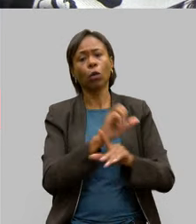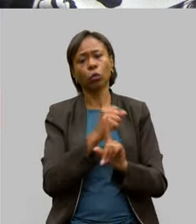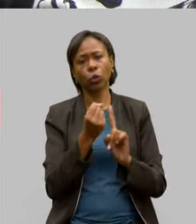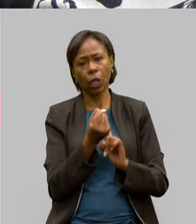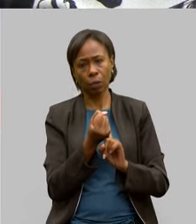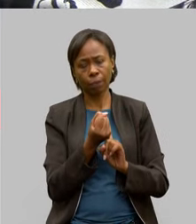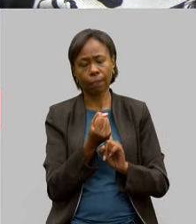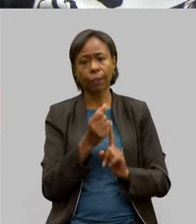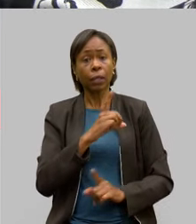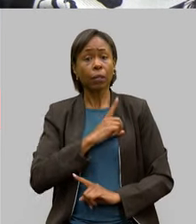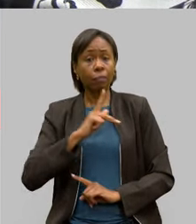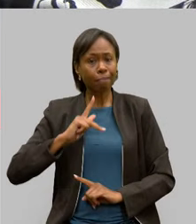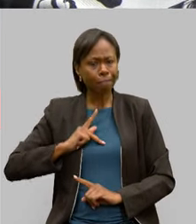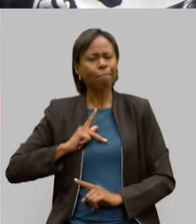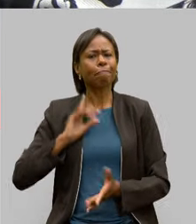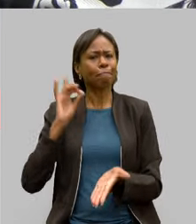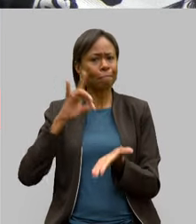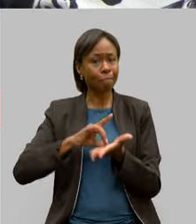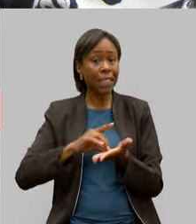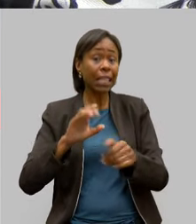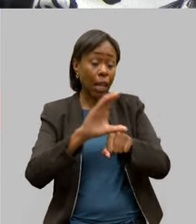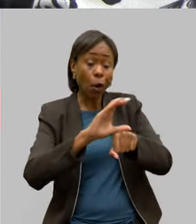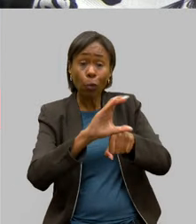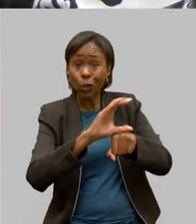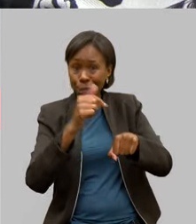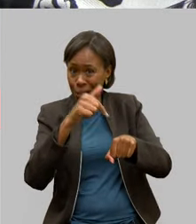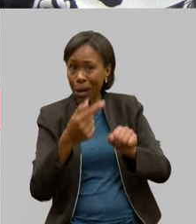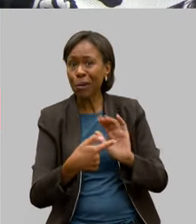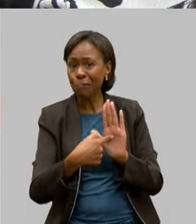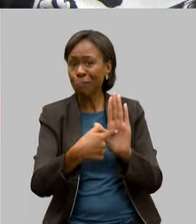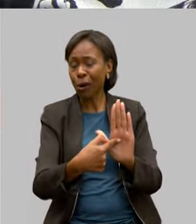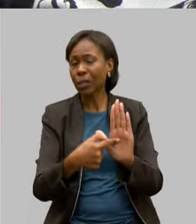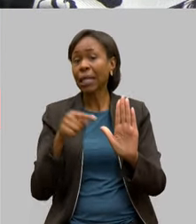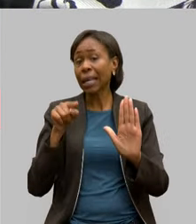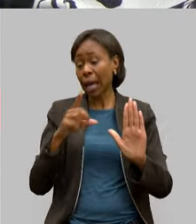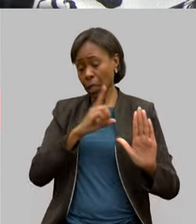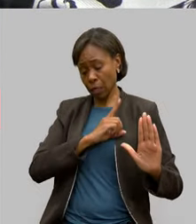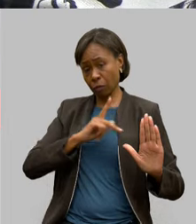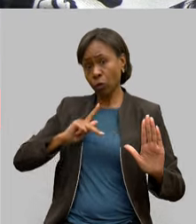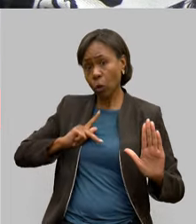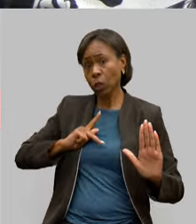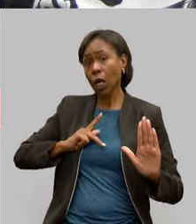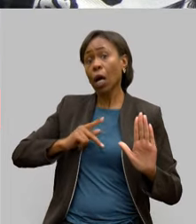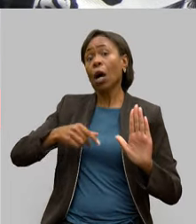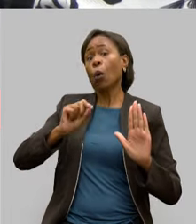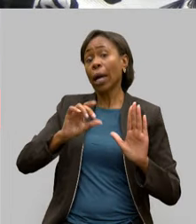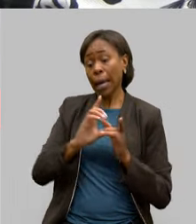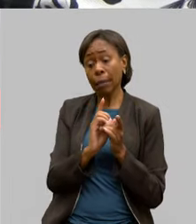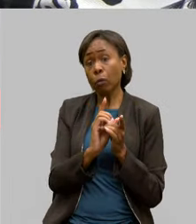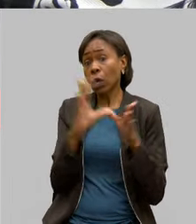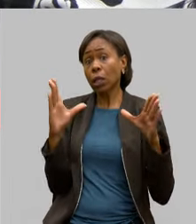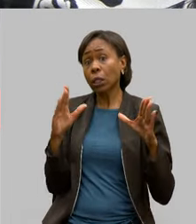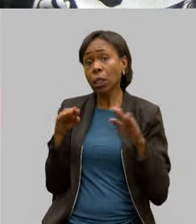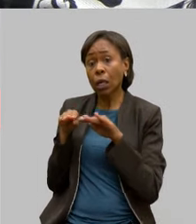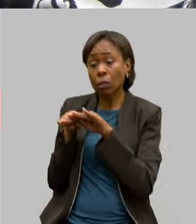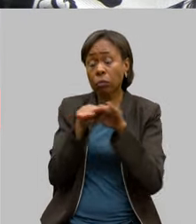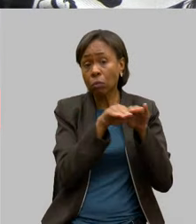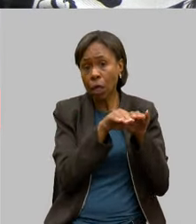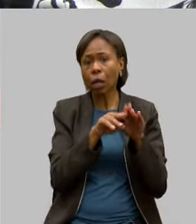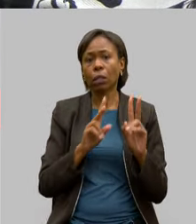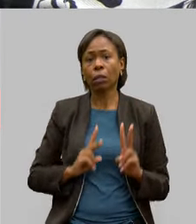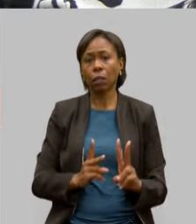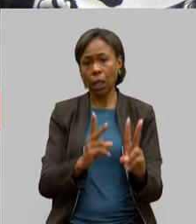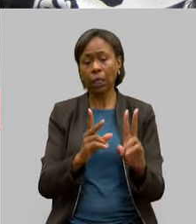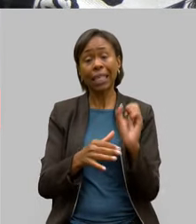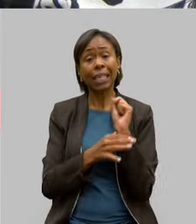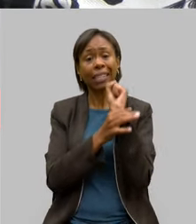Pública pela sua essência tá lá na Constituição é uma instituição que ela tem que preservar o regime democrático ela tem que garantir que as pessoas o